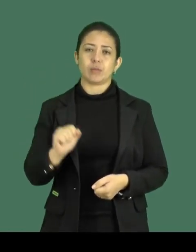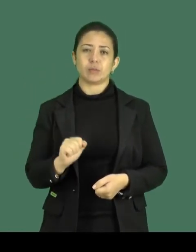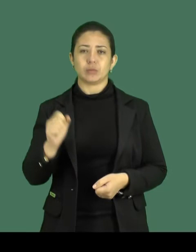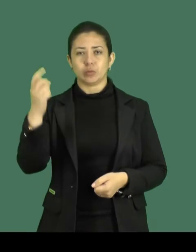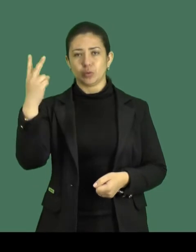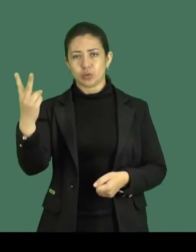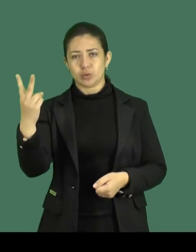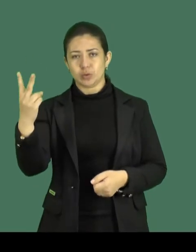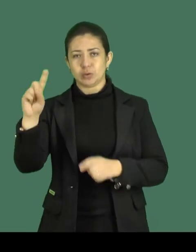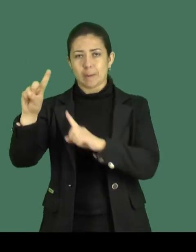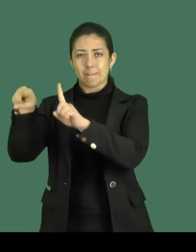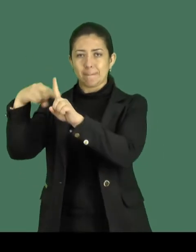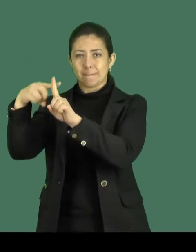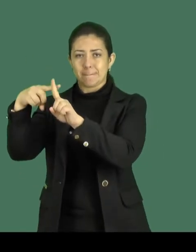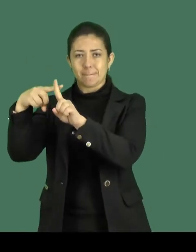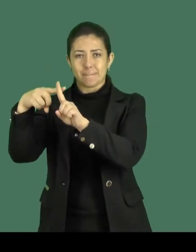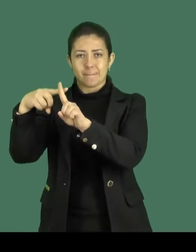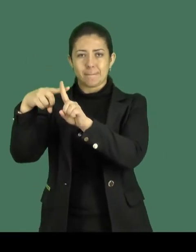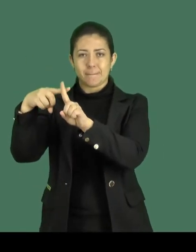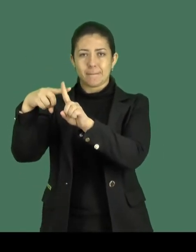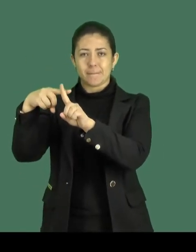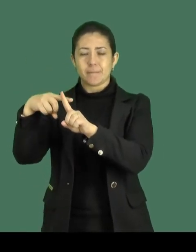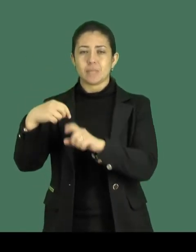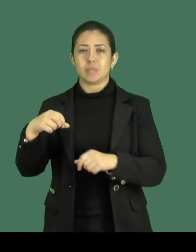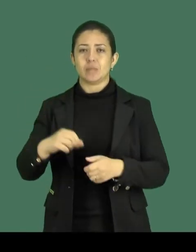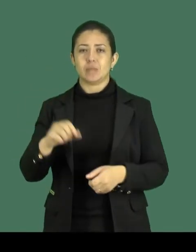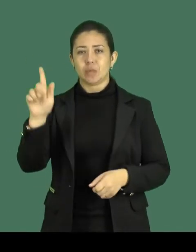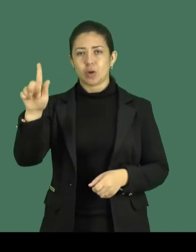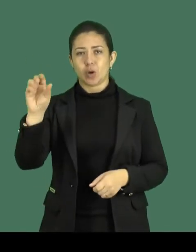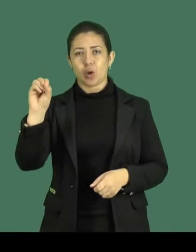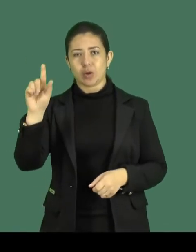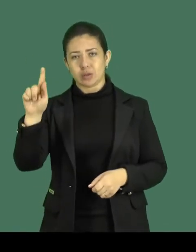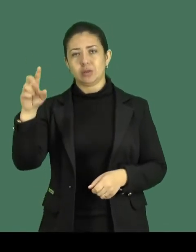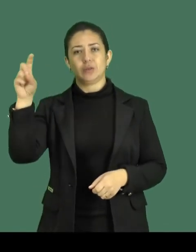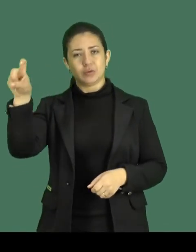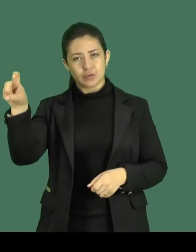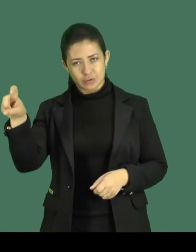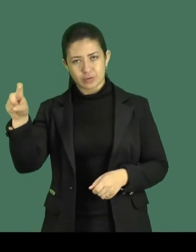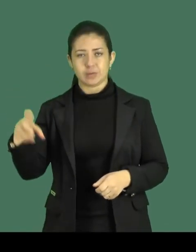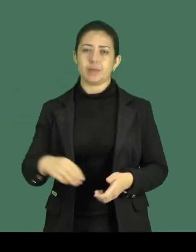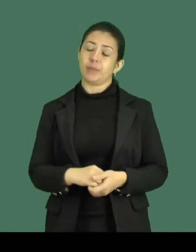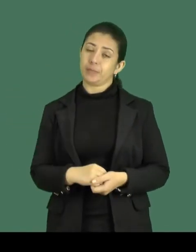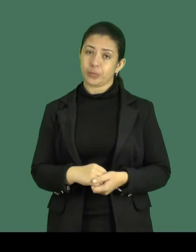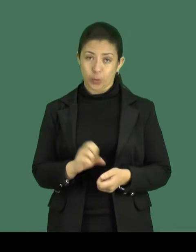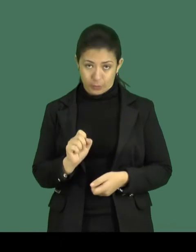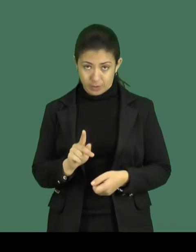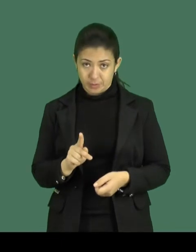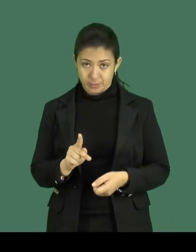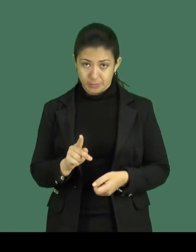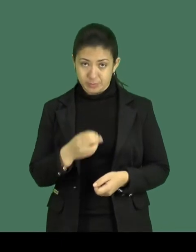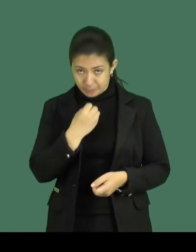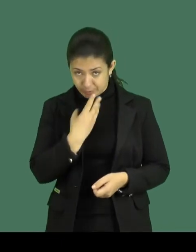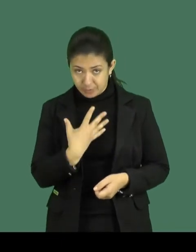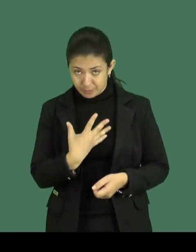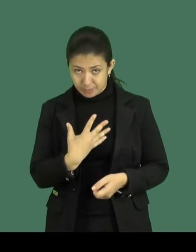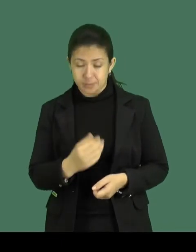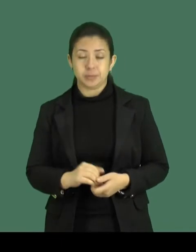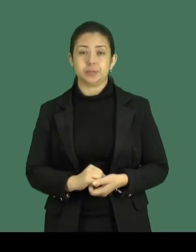de 2 mais log de x. Ok? Muito